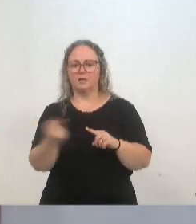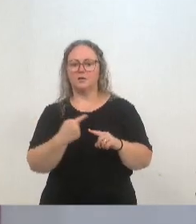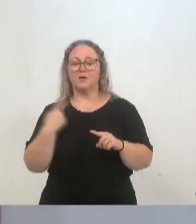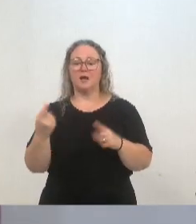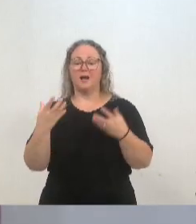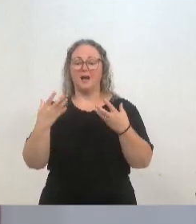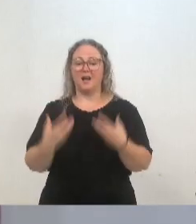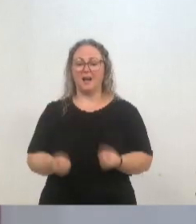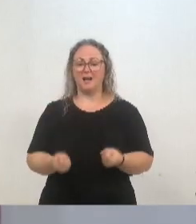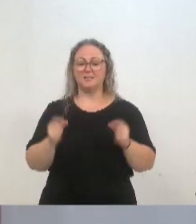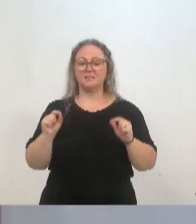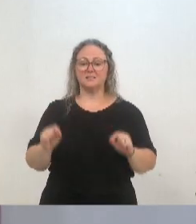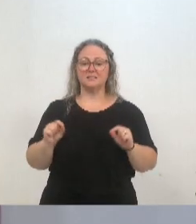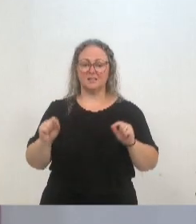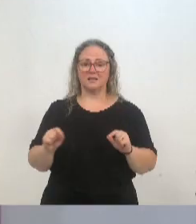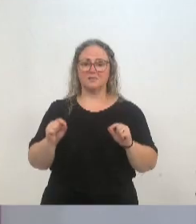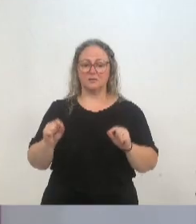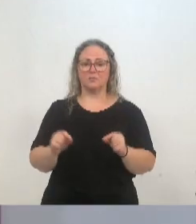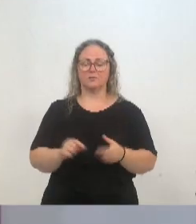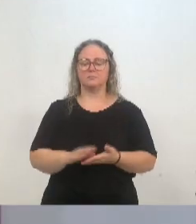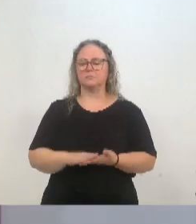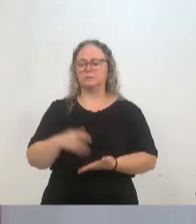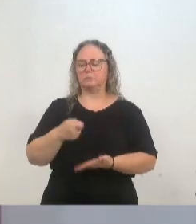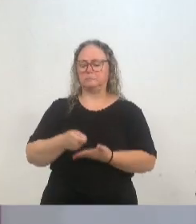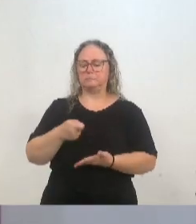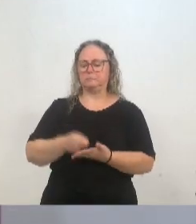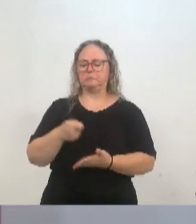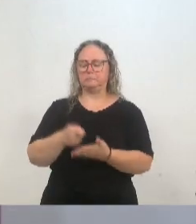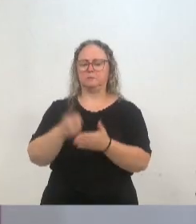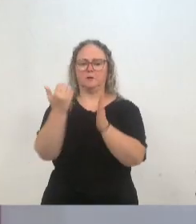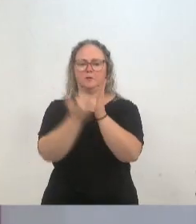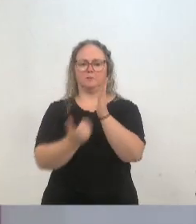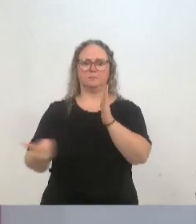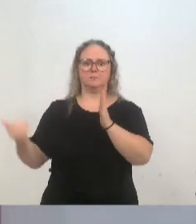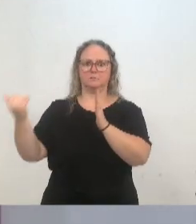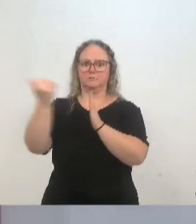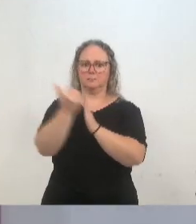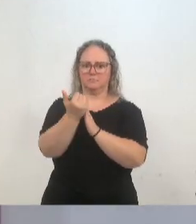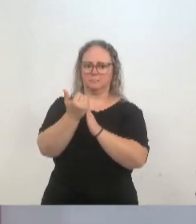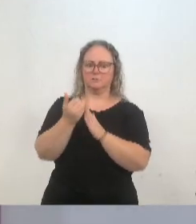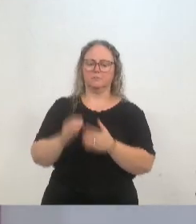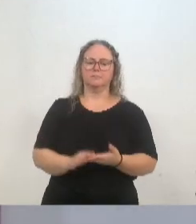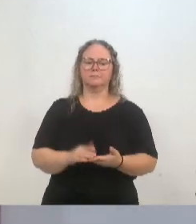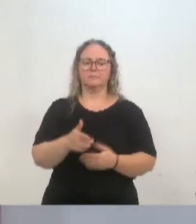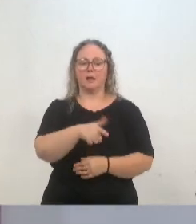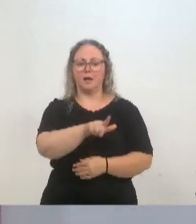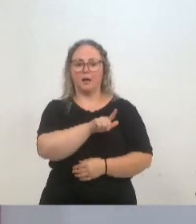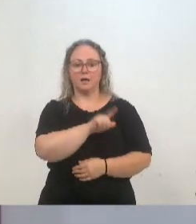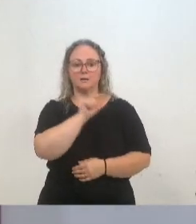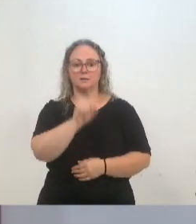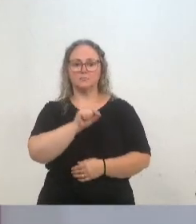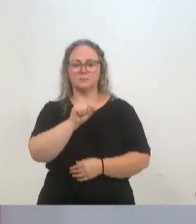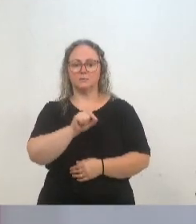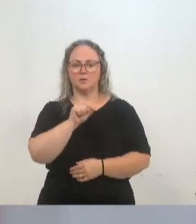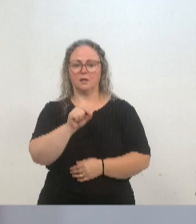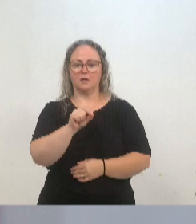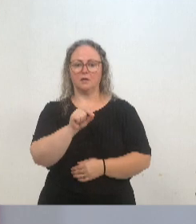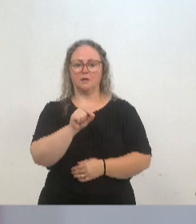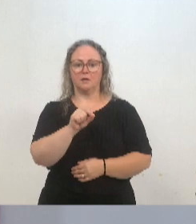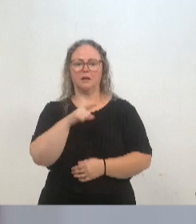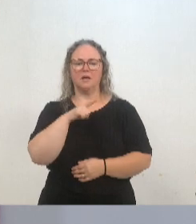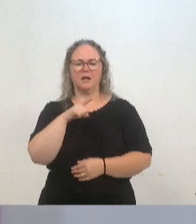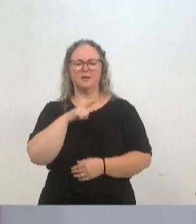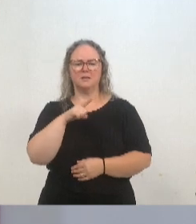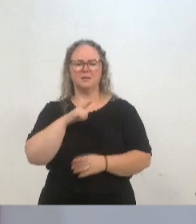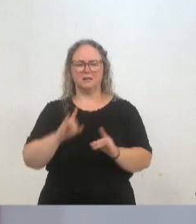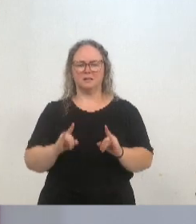fosse muito mais pesada e rigorosa aos nossos empreendimentos. Inclusive, antes, previa, por exemplo, impacto de vizinhança para